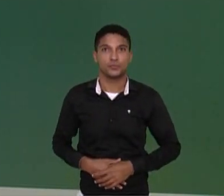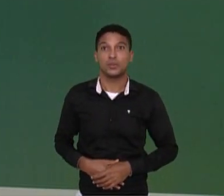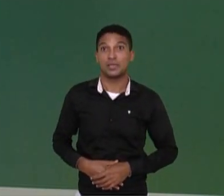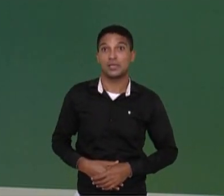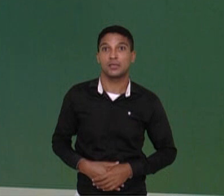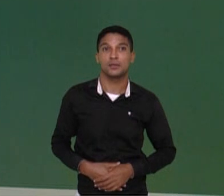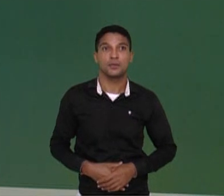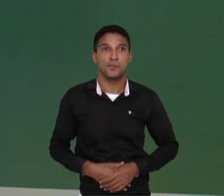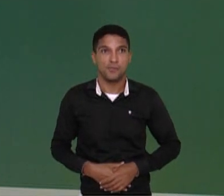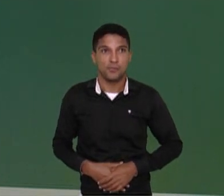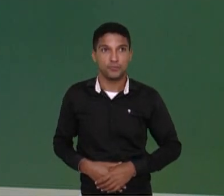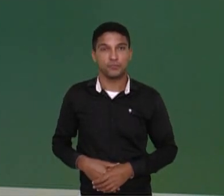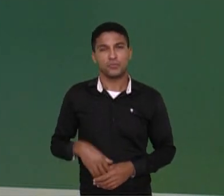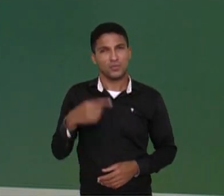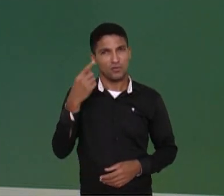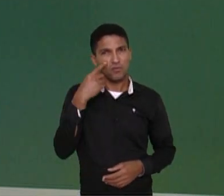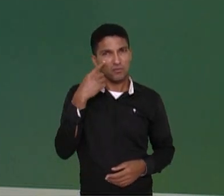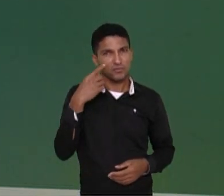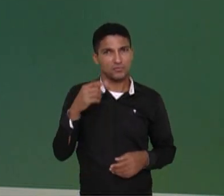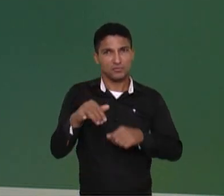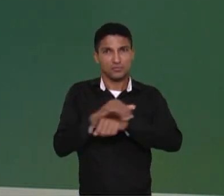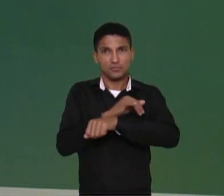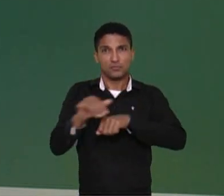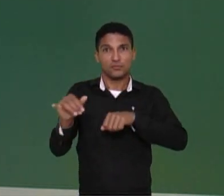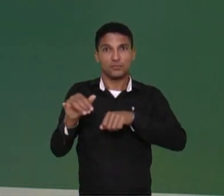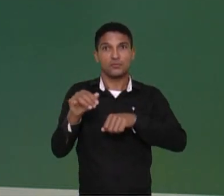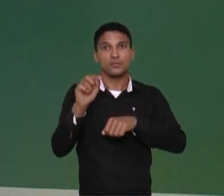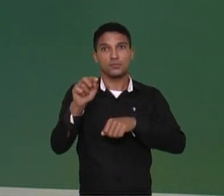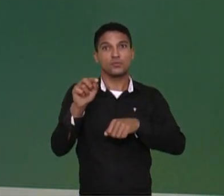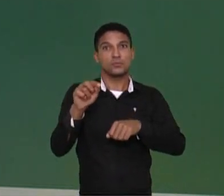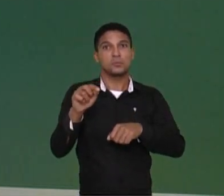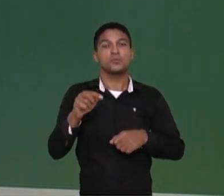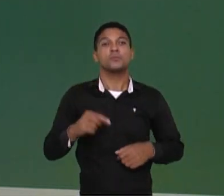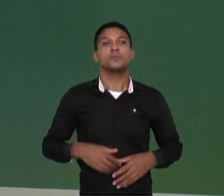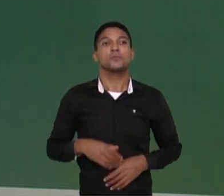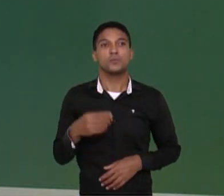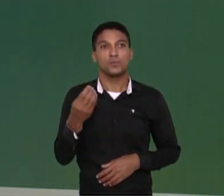absorver um pouquinho mais, né? Se isso é mais significativo para você.